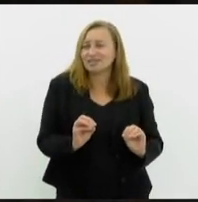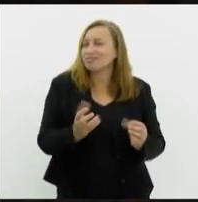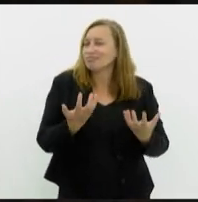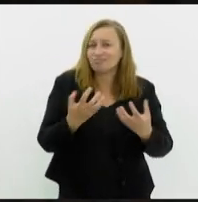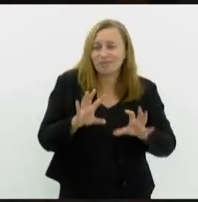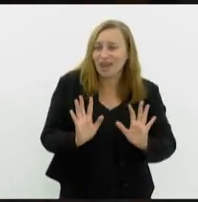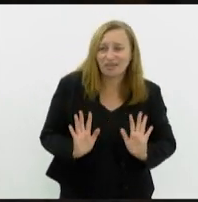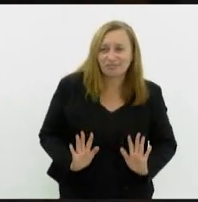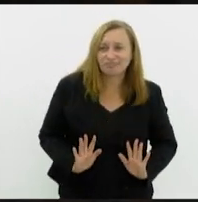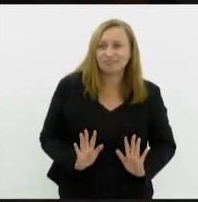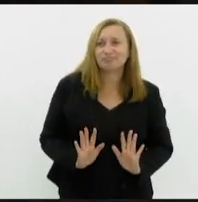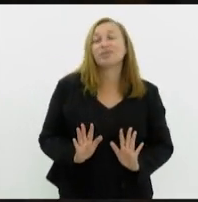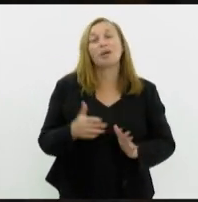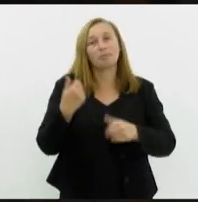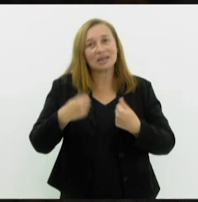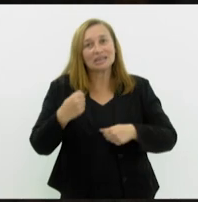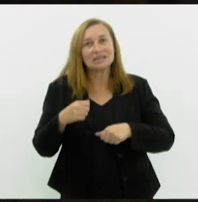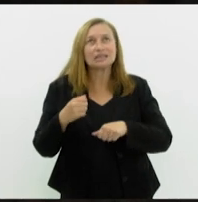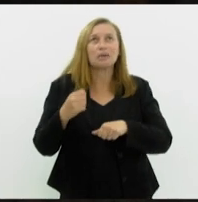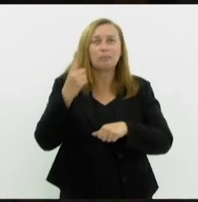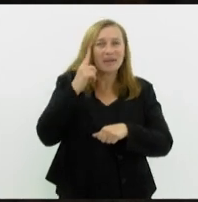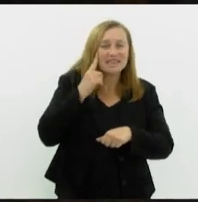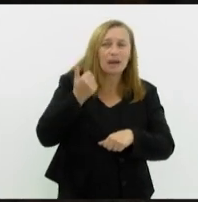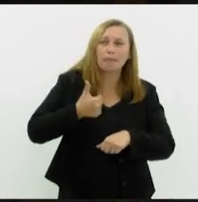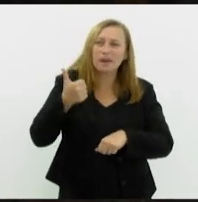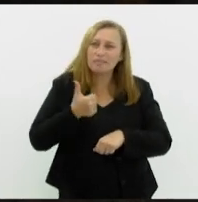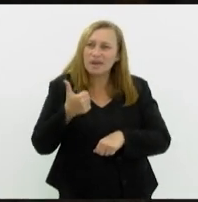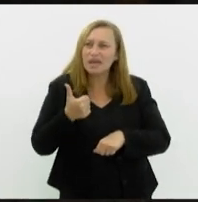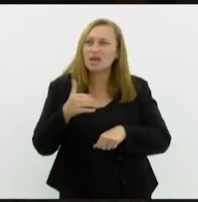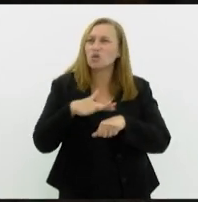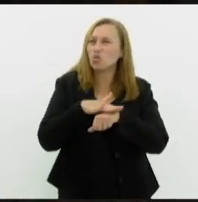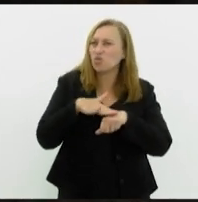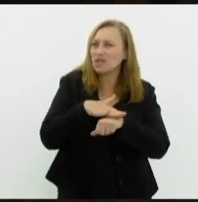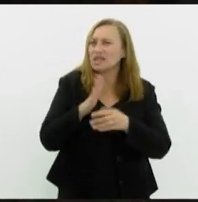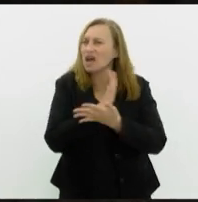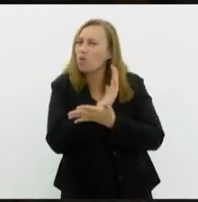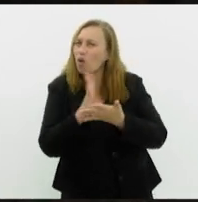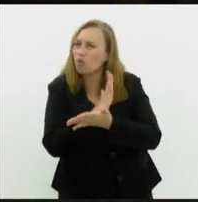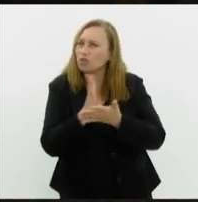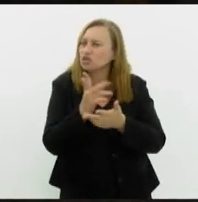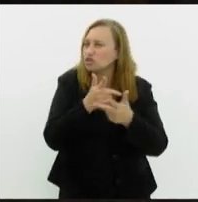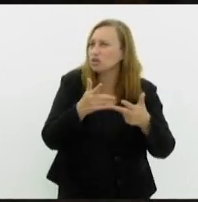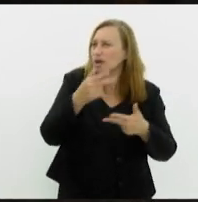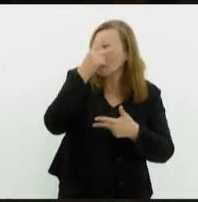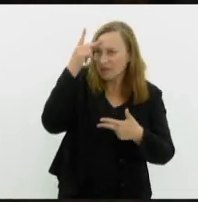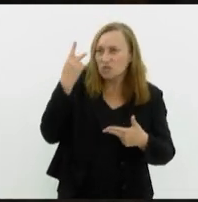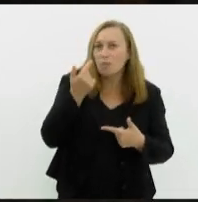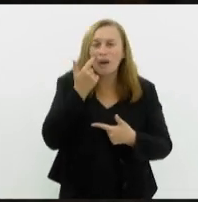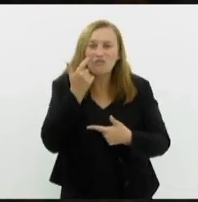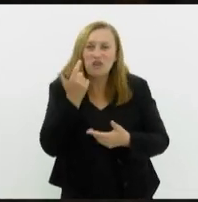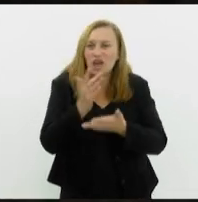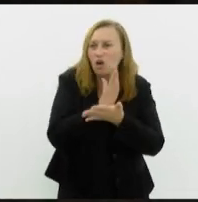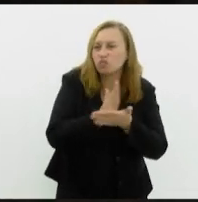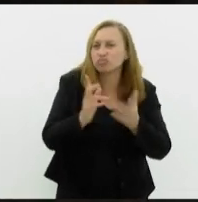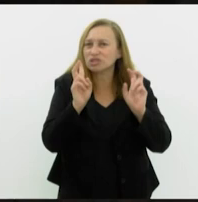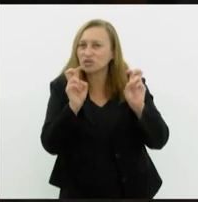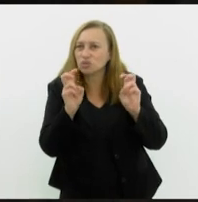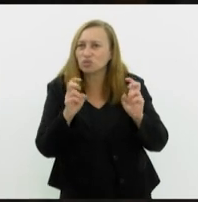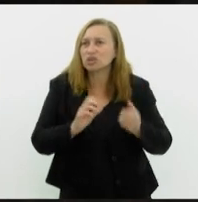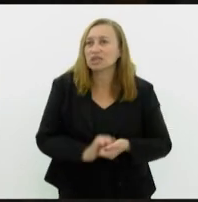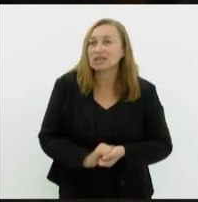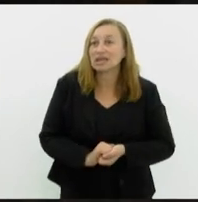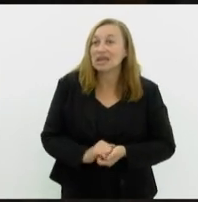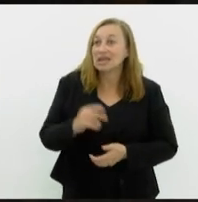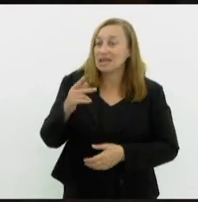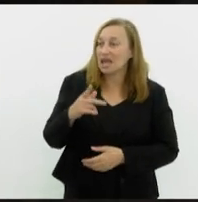constrangimento, talvez, a gente precisa conversar, né, com muita gente ainda para a gente poder ver algumas questões. E ele